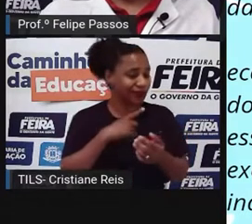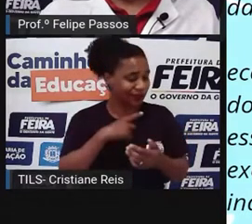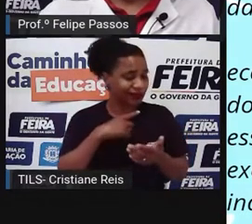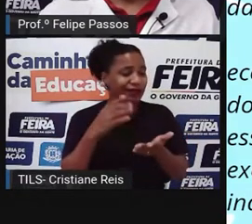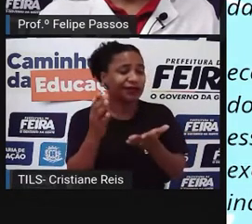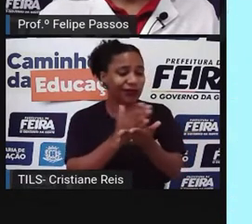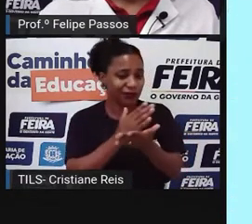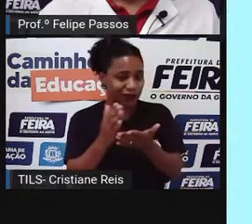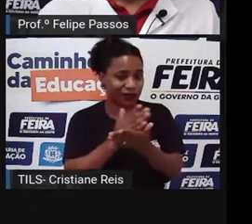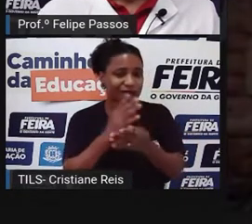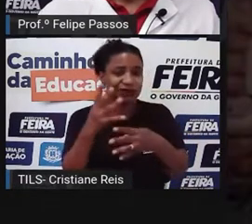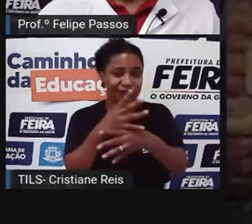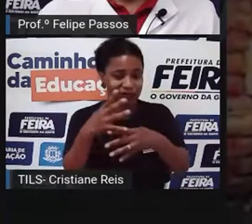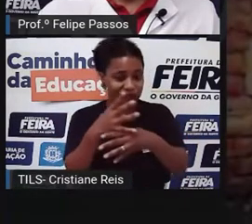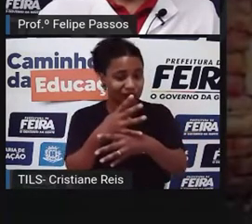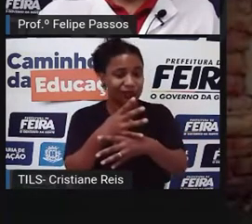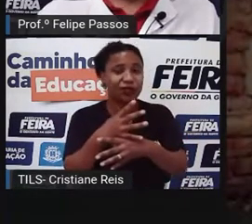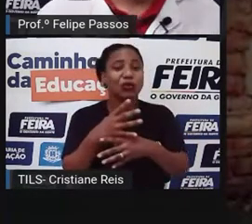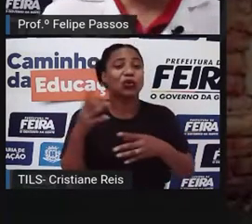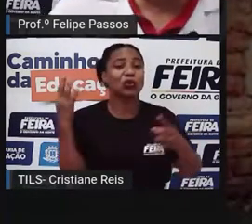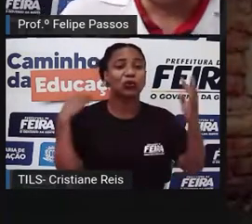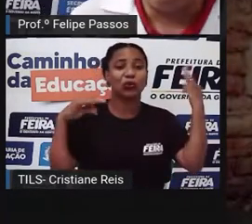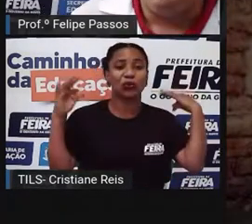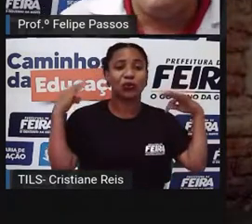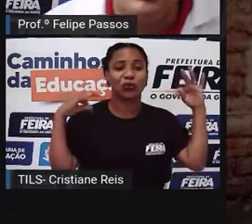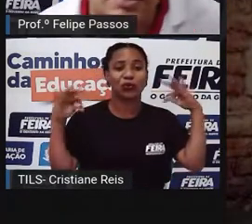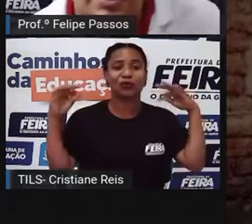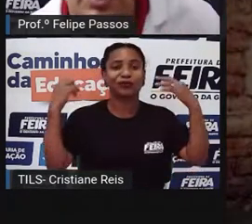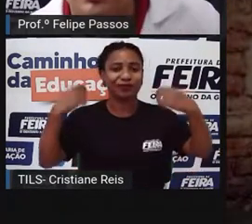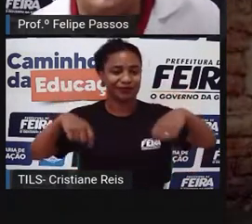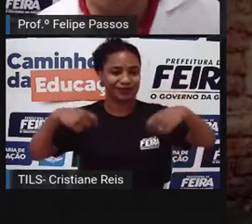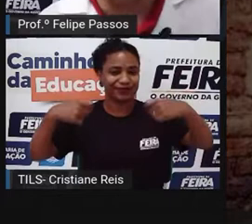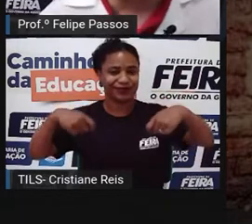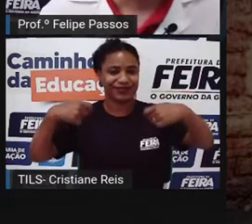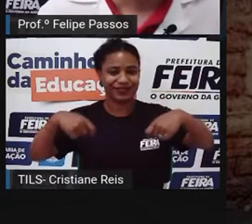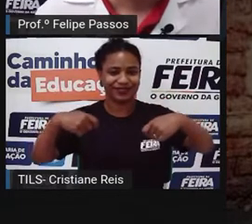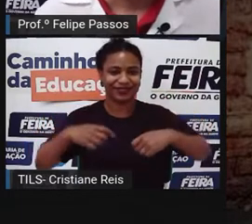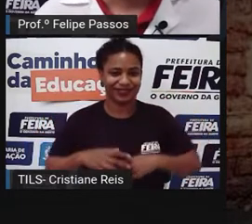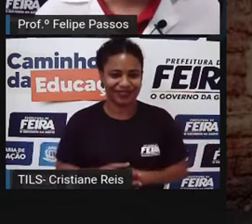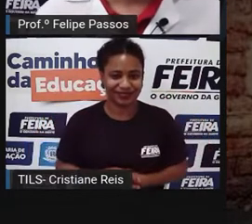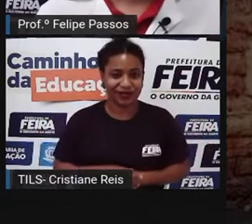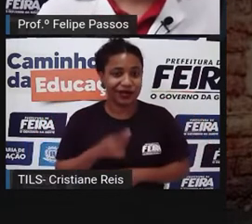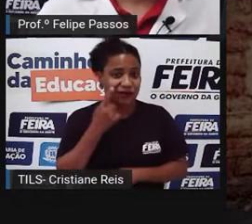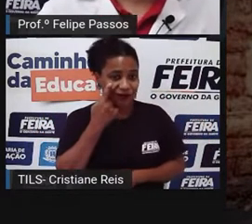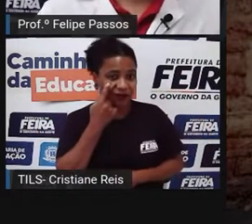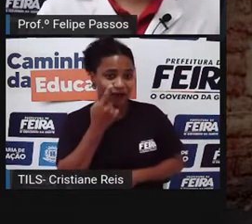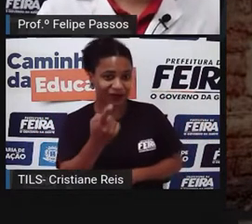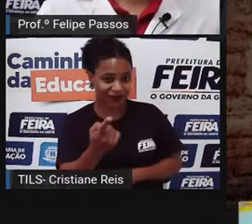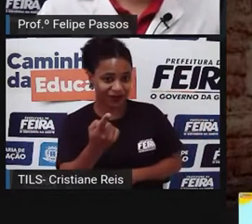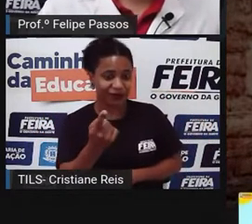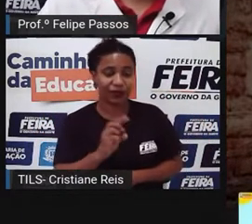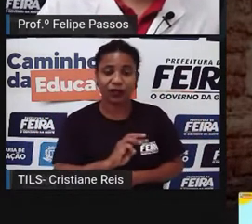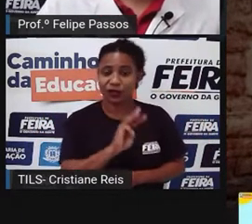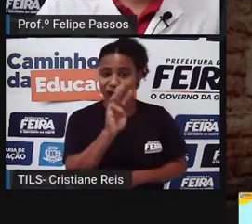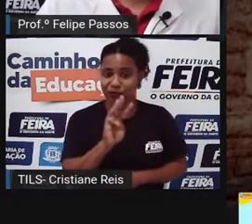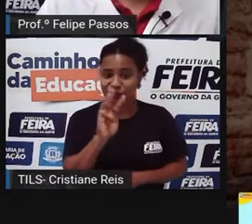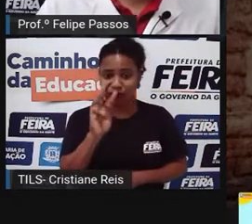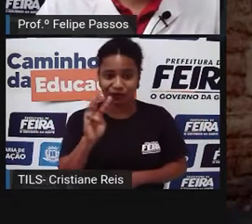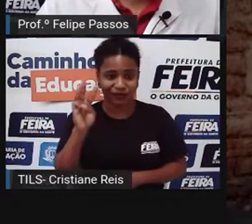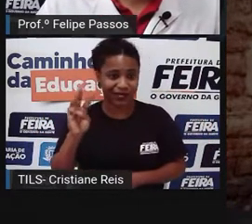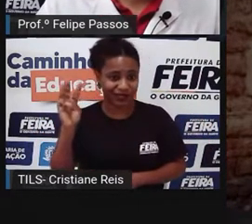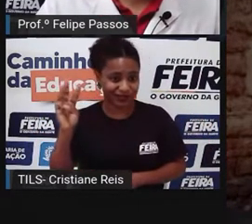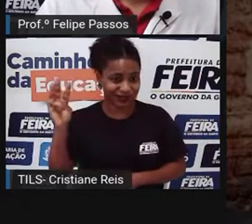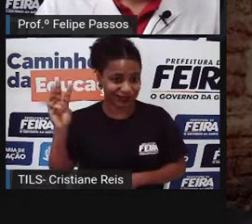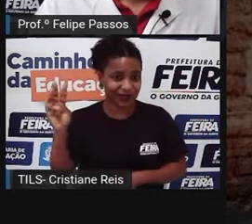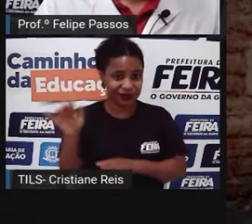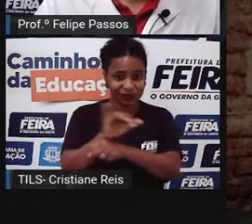turismo. Então, vamos conhecer nesse vídeo aqui do History Channel, um canal especializado em fatos